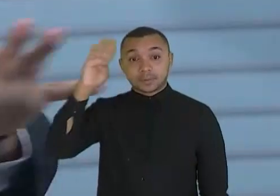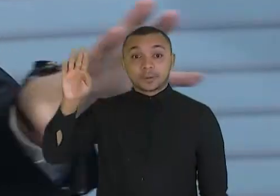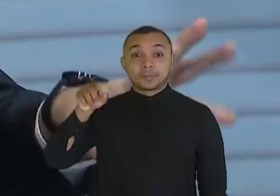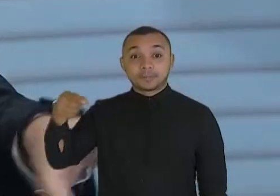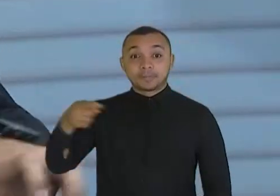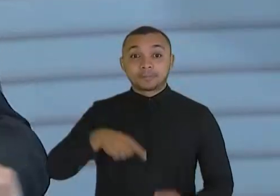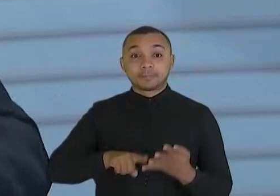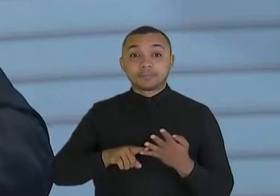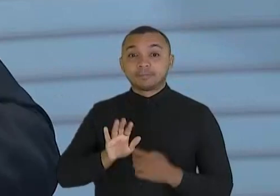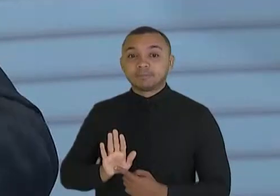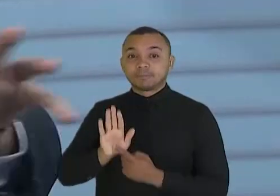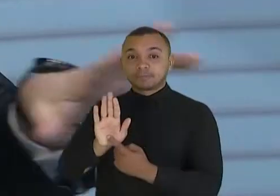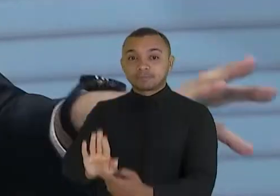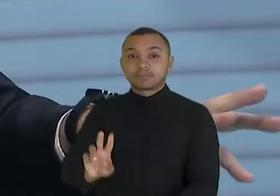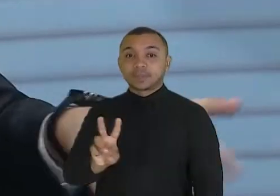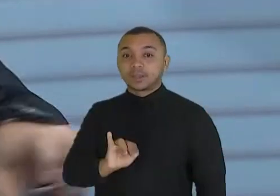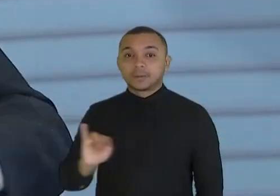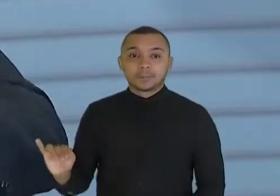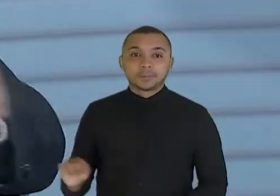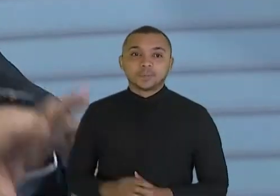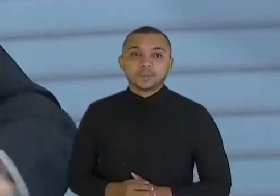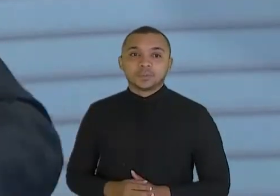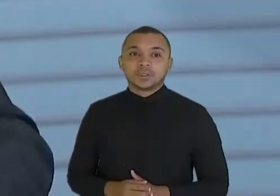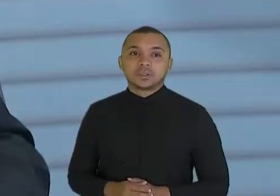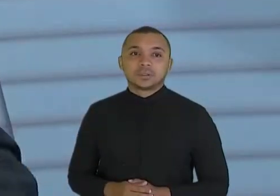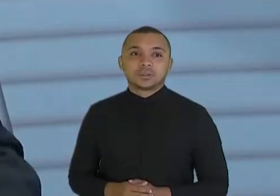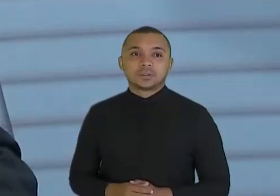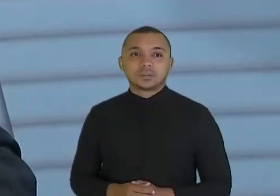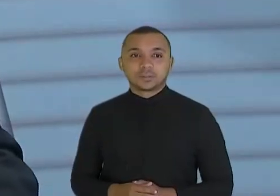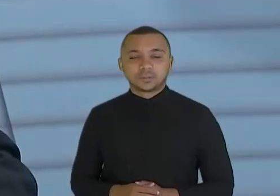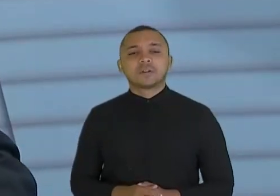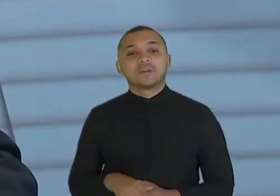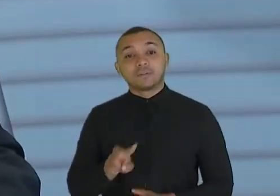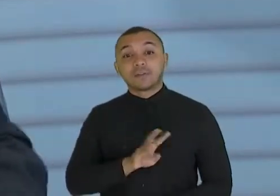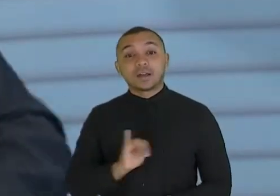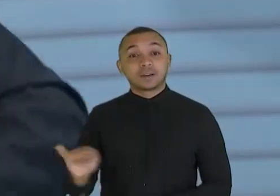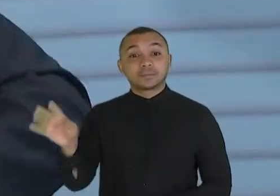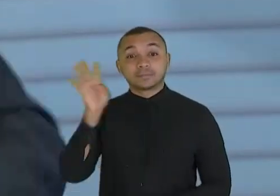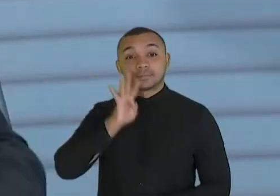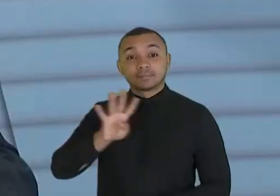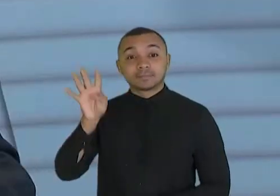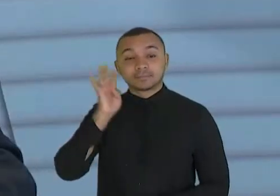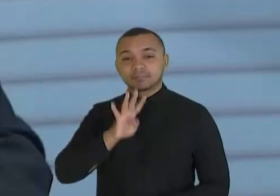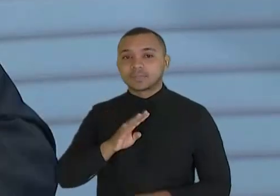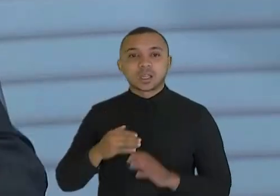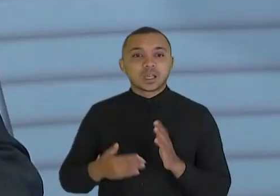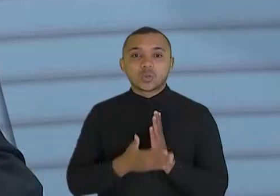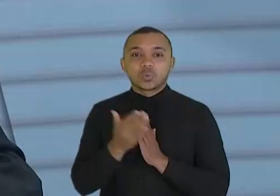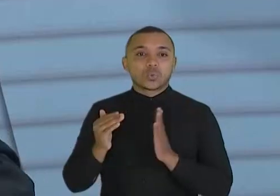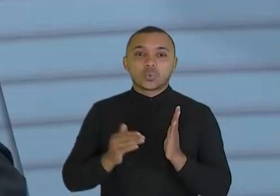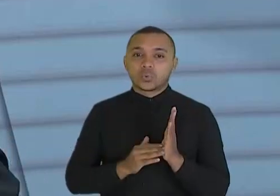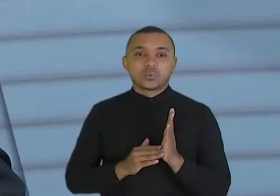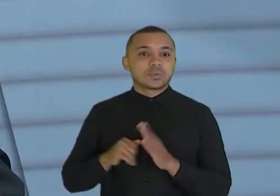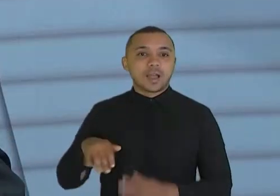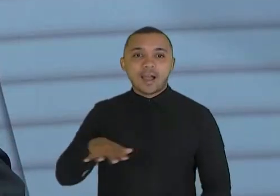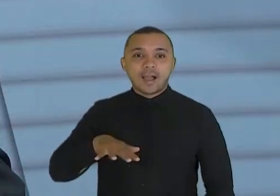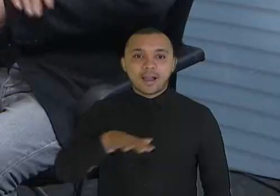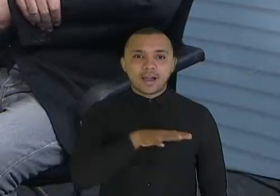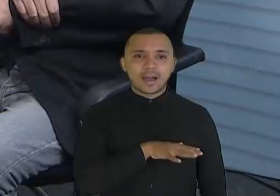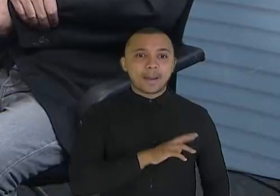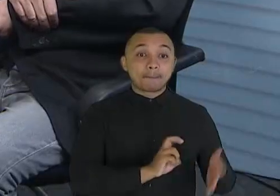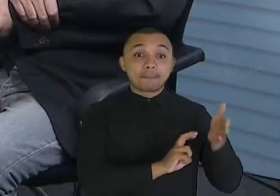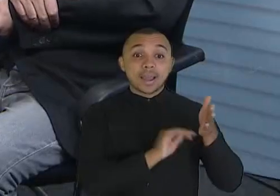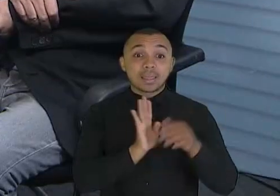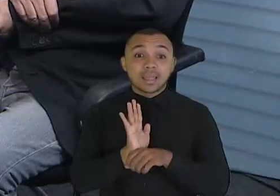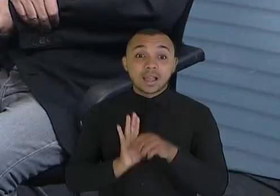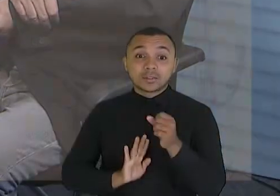exposição. Tem as paralelas. Tem várias palestras paralelas, exposições, mostras. Vai estar bem animado. Assim, tem para todo tipo de público, para toda a área. E é manhã, tarde e noite? Manhã,